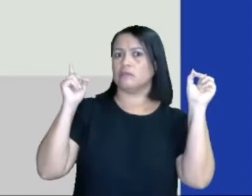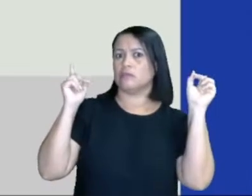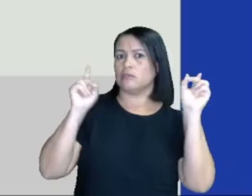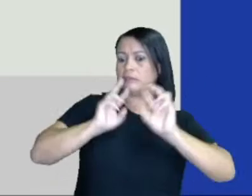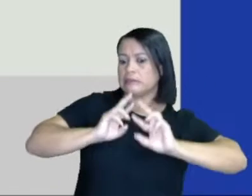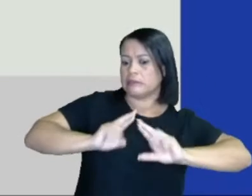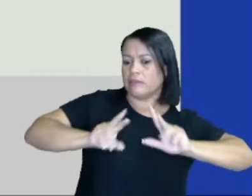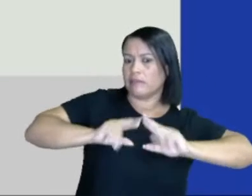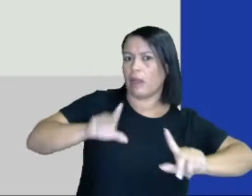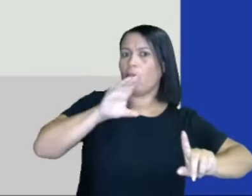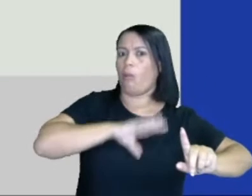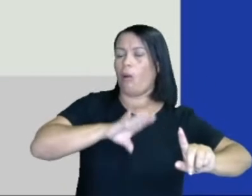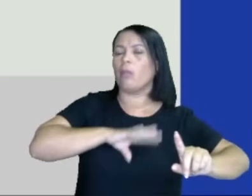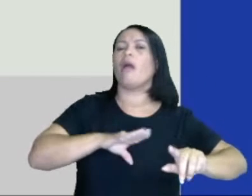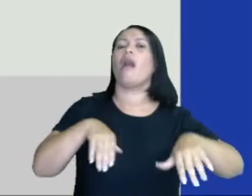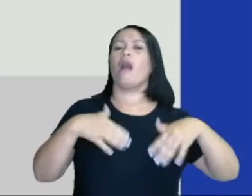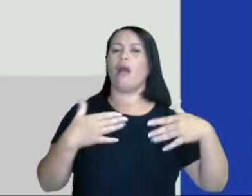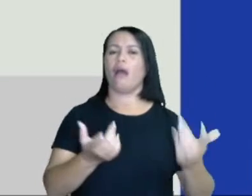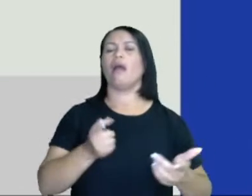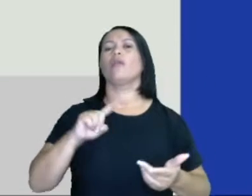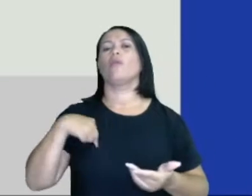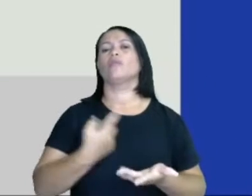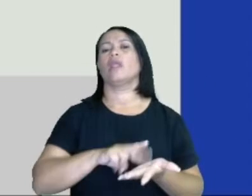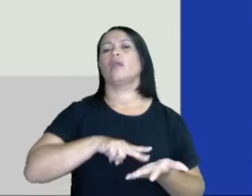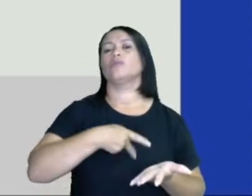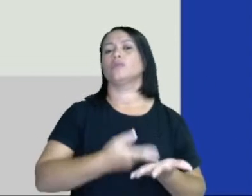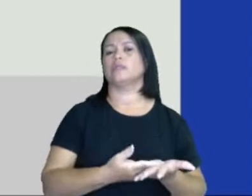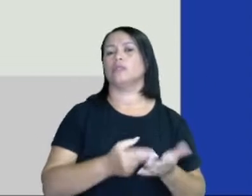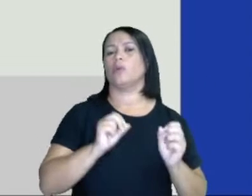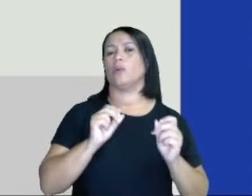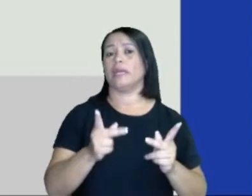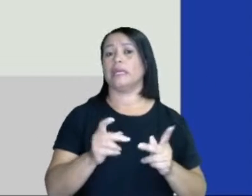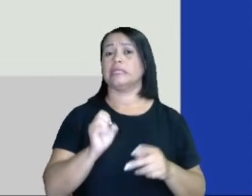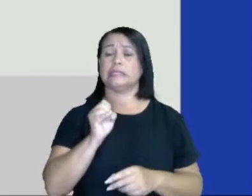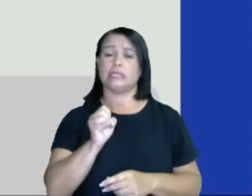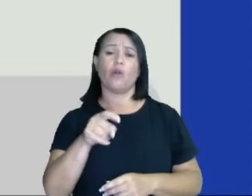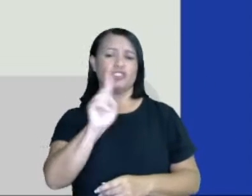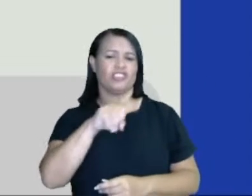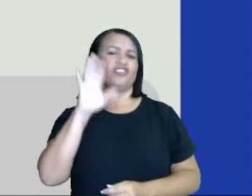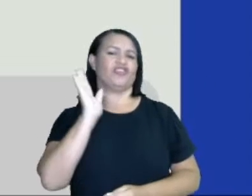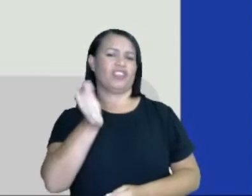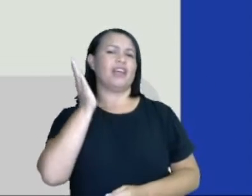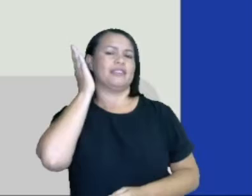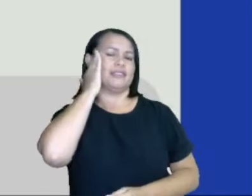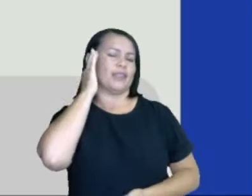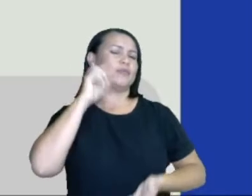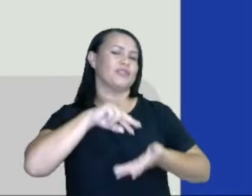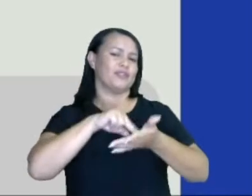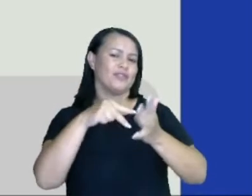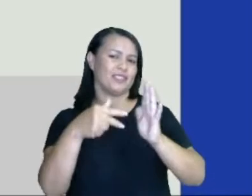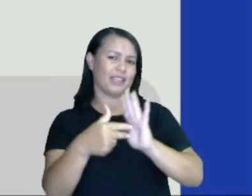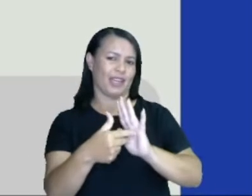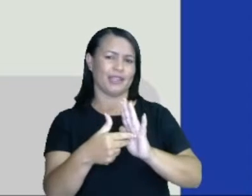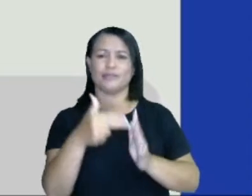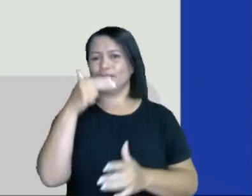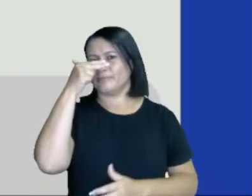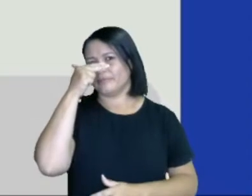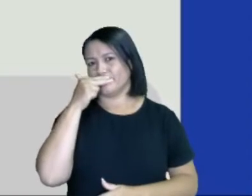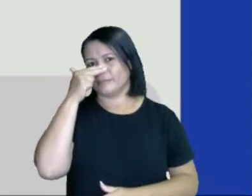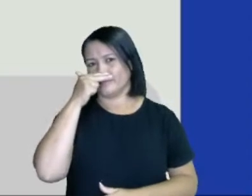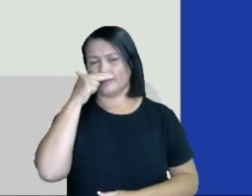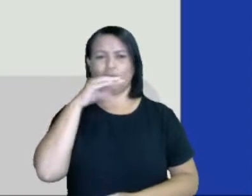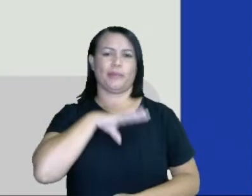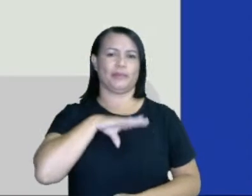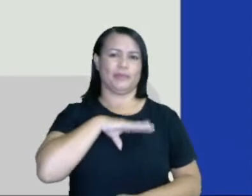diferente do português, aí a gente vai traduzir. Se não, vocês já sabem que o significado é o mesmo